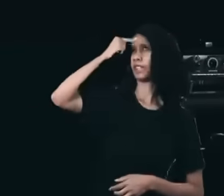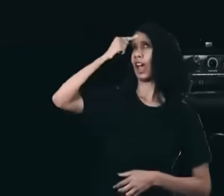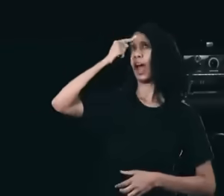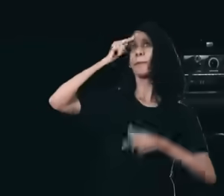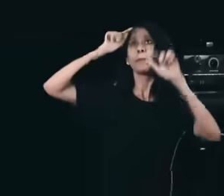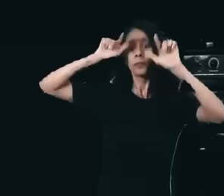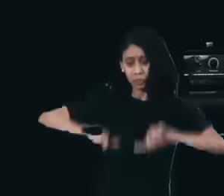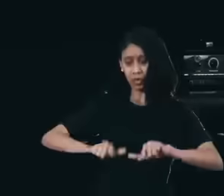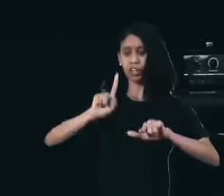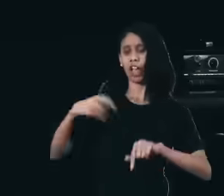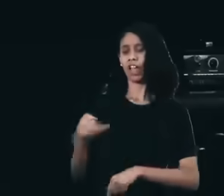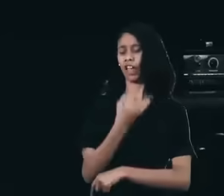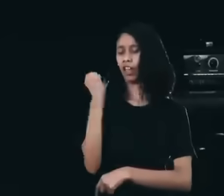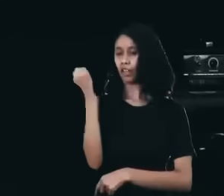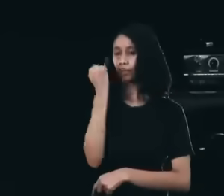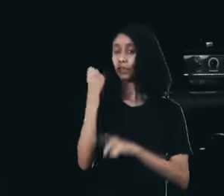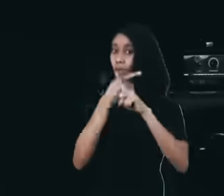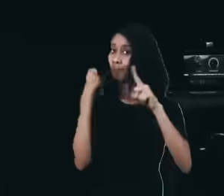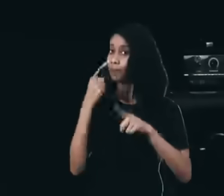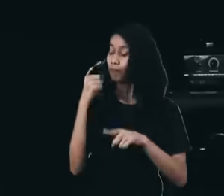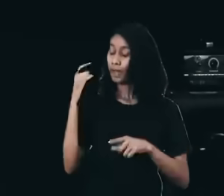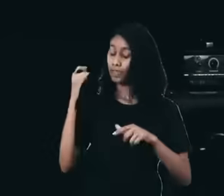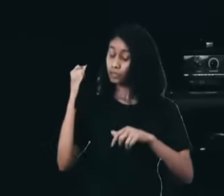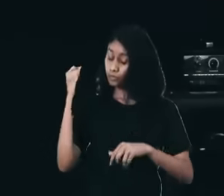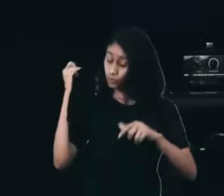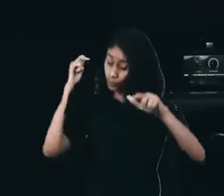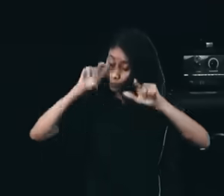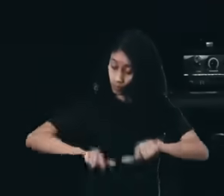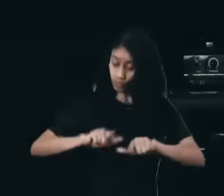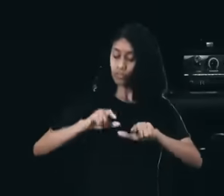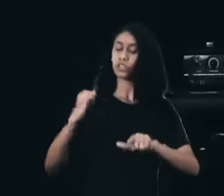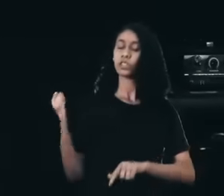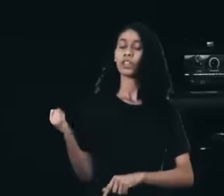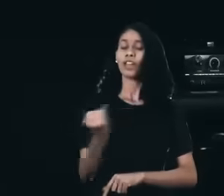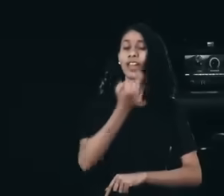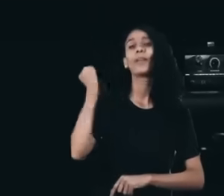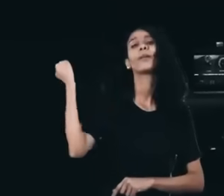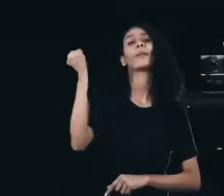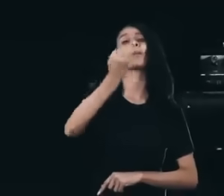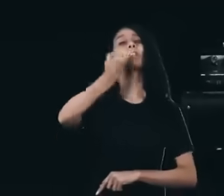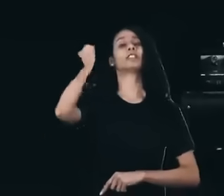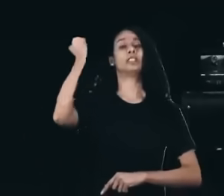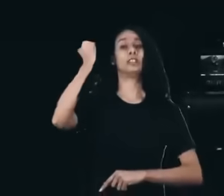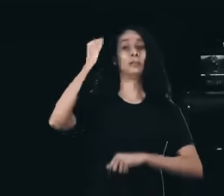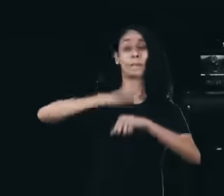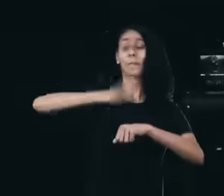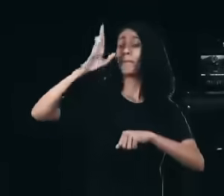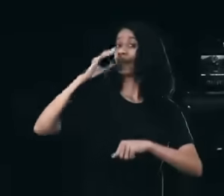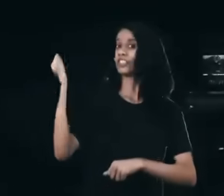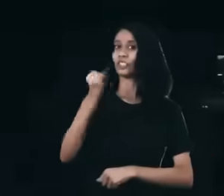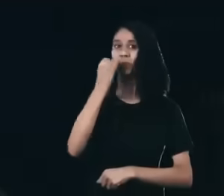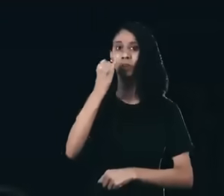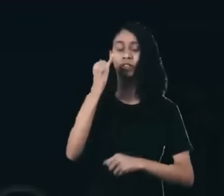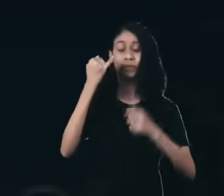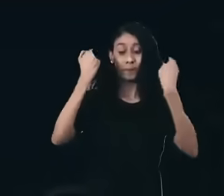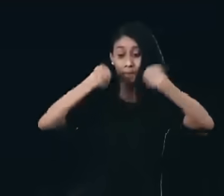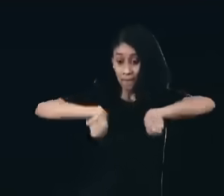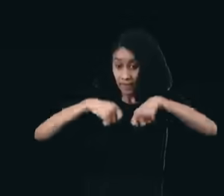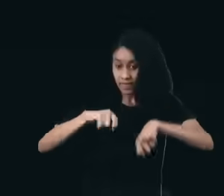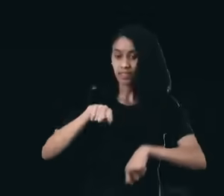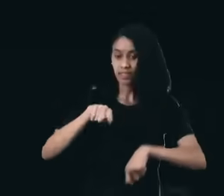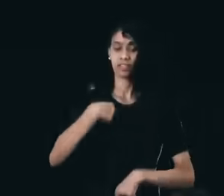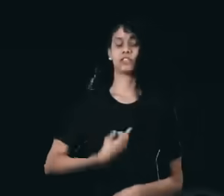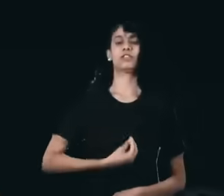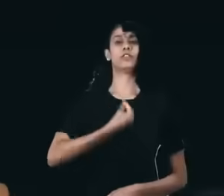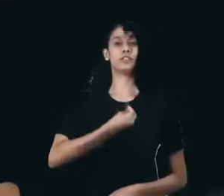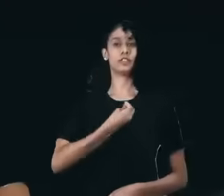algo importante, mas, na verdade, o posicionamento é essencial na nossa vida. É essencial para a gente viver o nosso